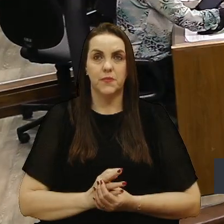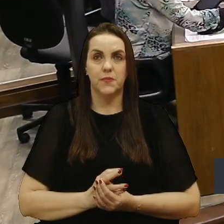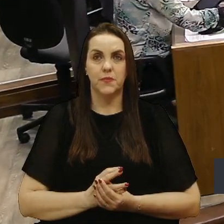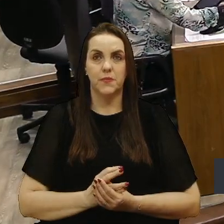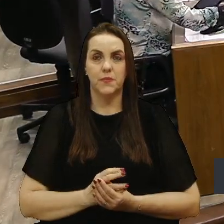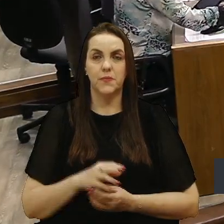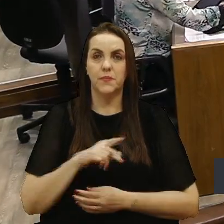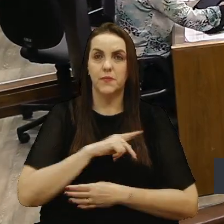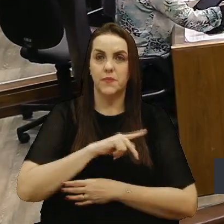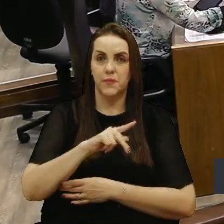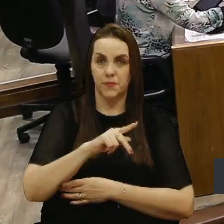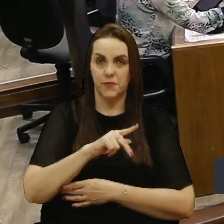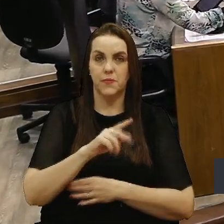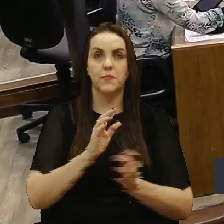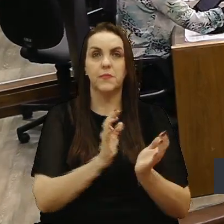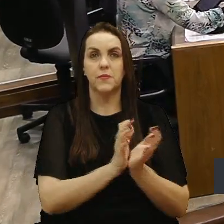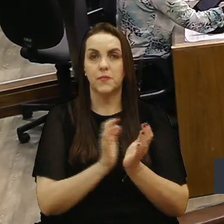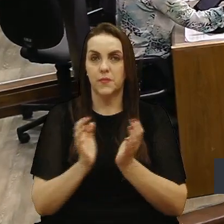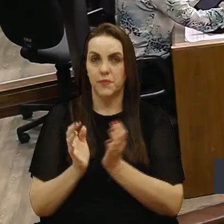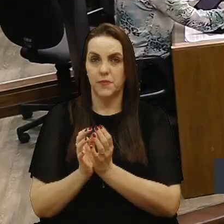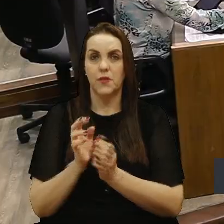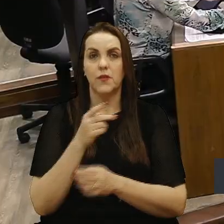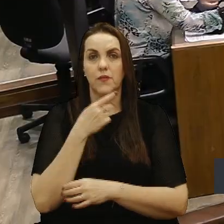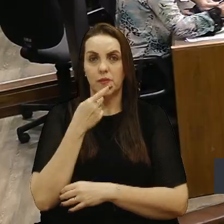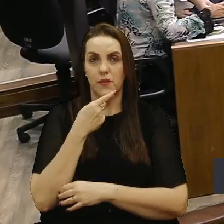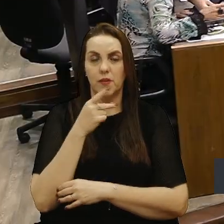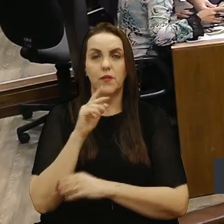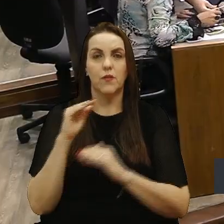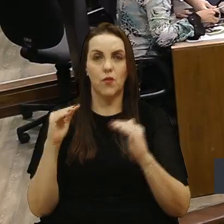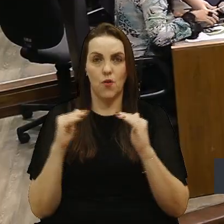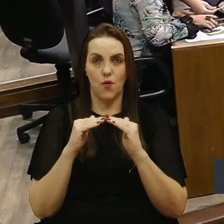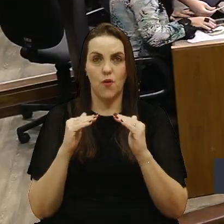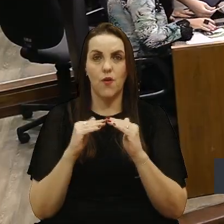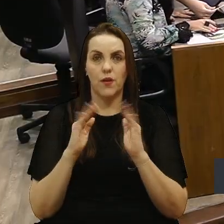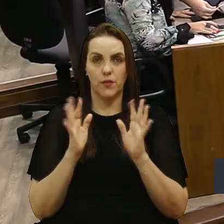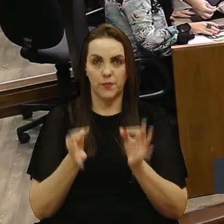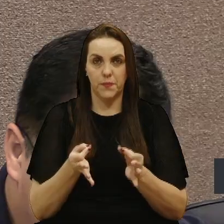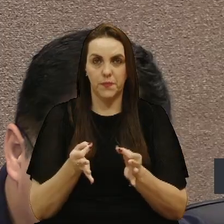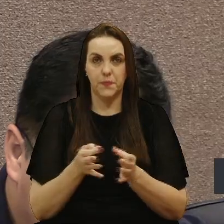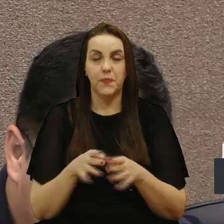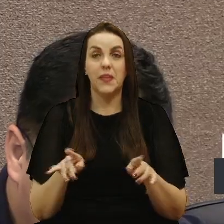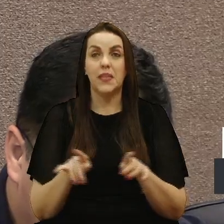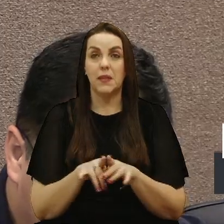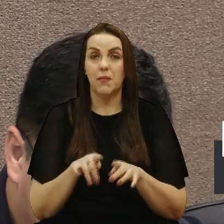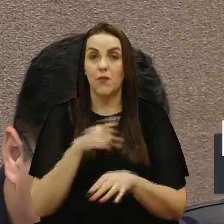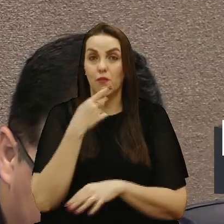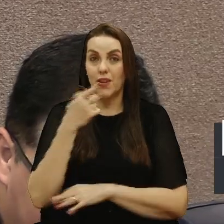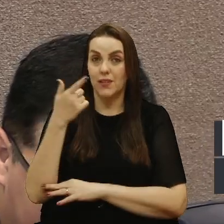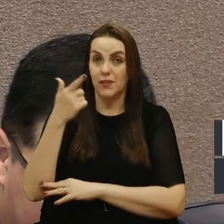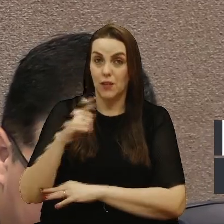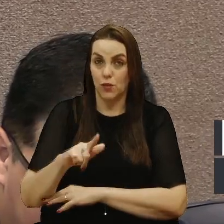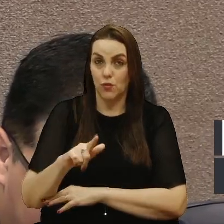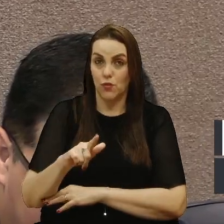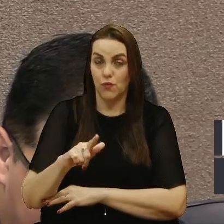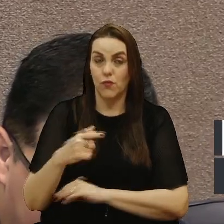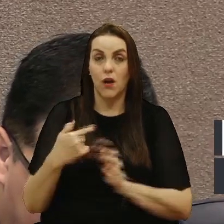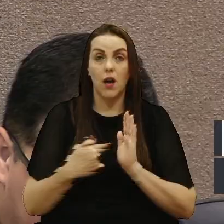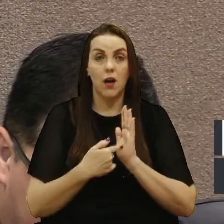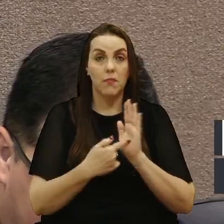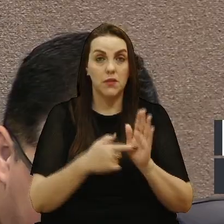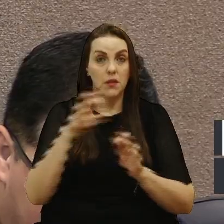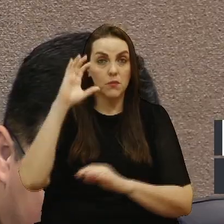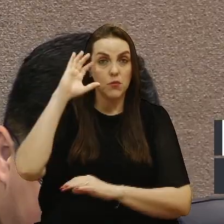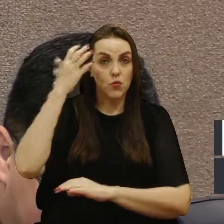Senhor presidente, nobres colegas, declaro que votarei favorável e falo mais uma vez que nós apresentamos